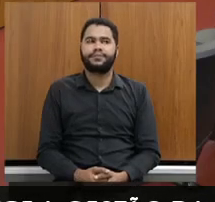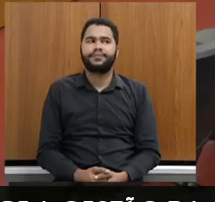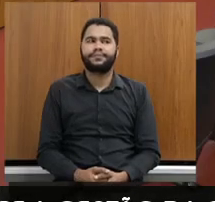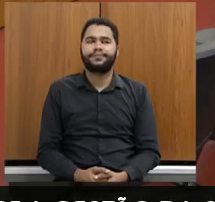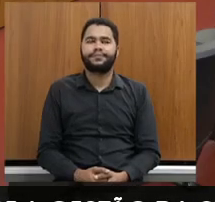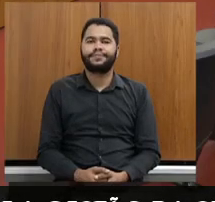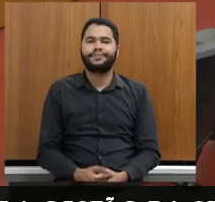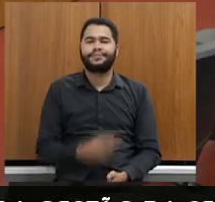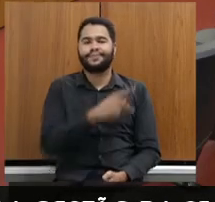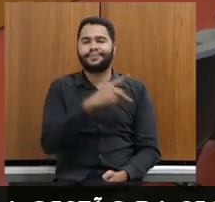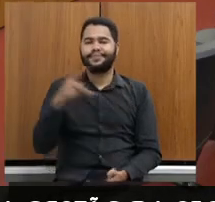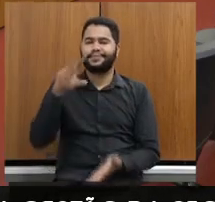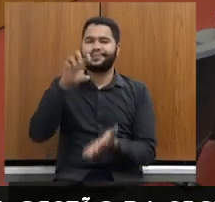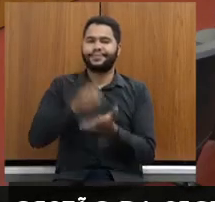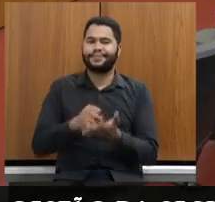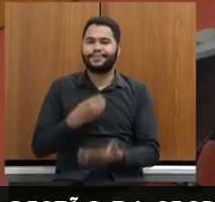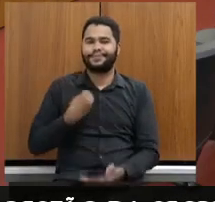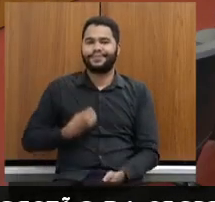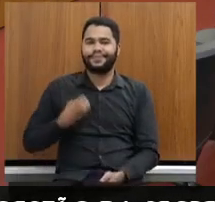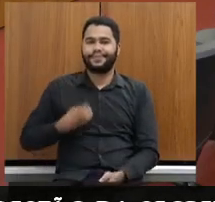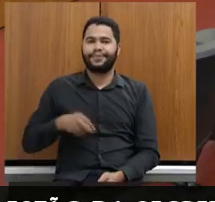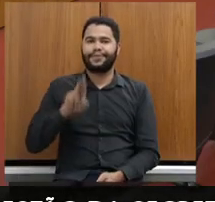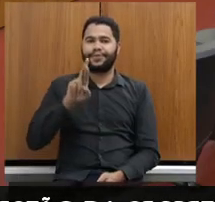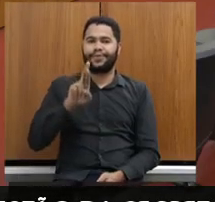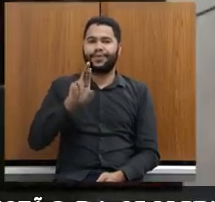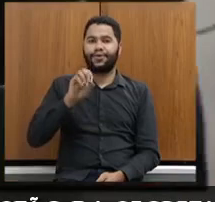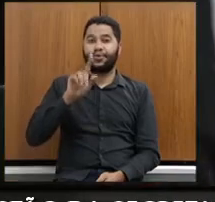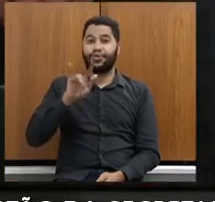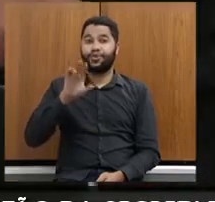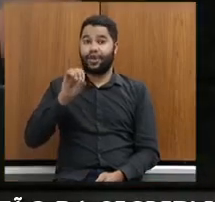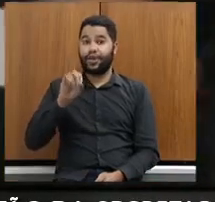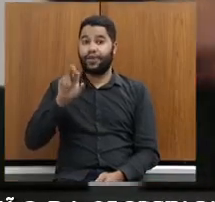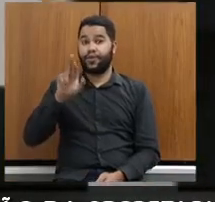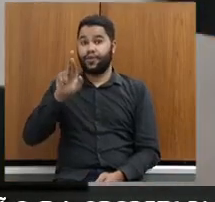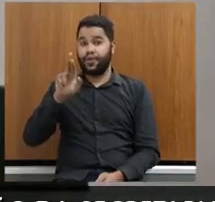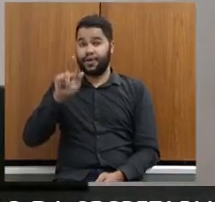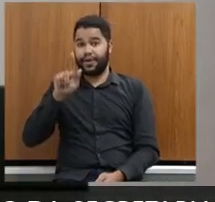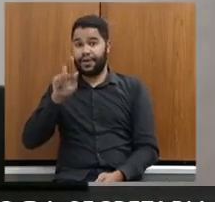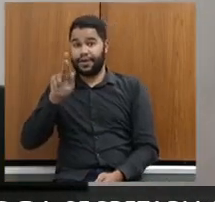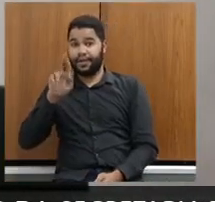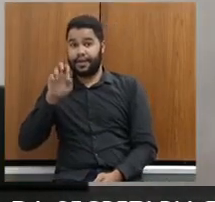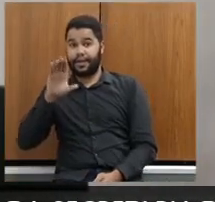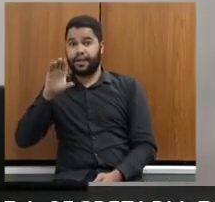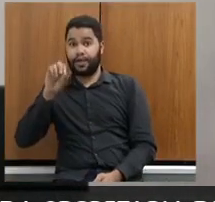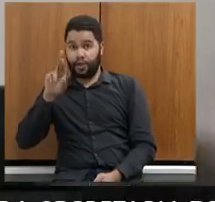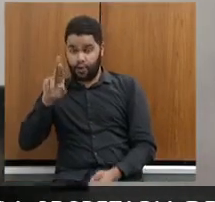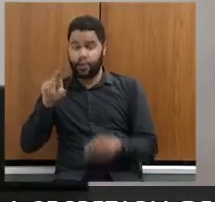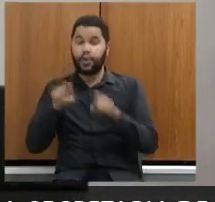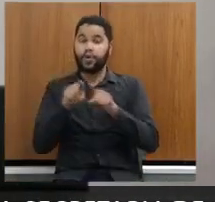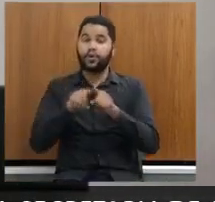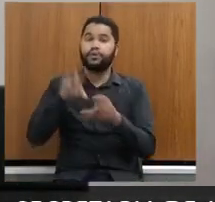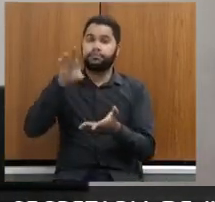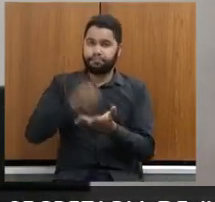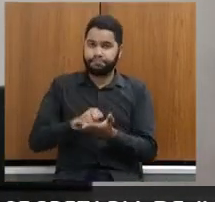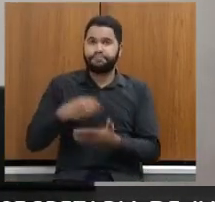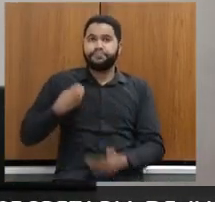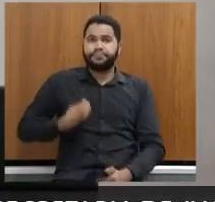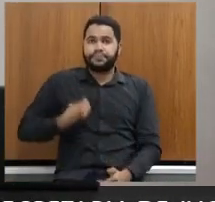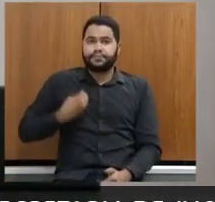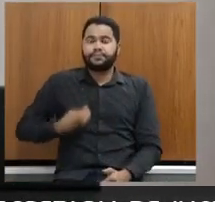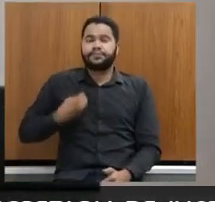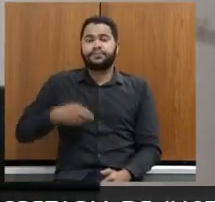presidência registro a presença do autor Rogério Greco já a mesa dos trabalhos também registramos a presença